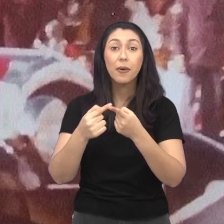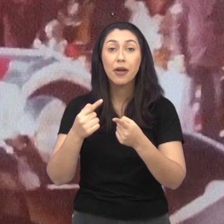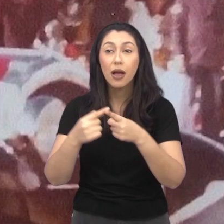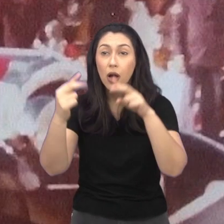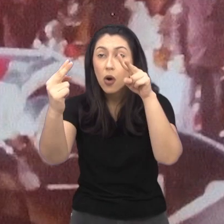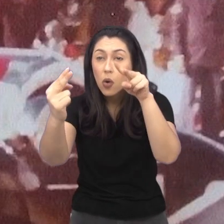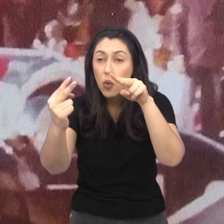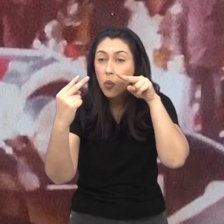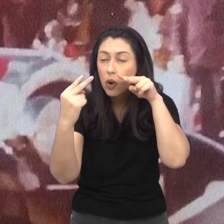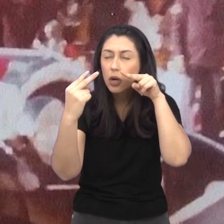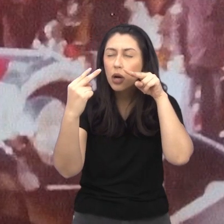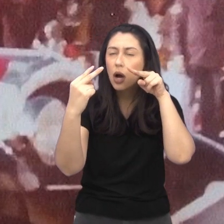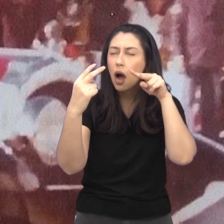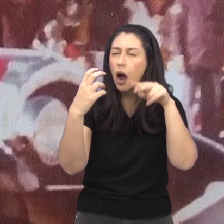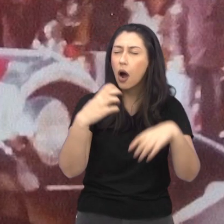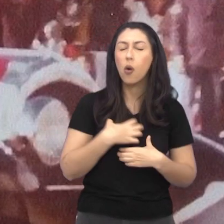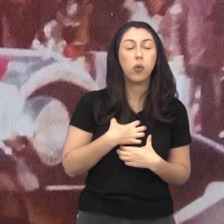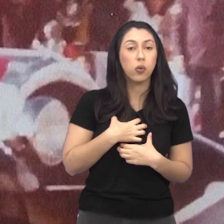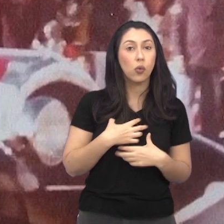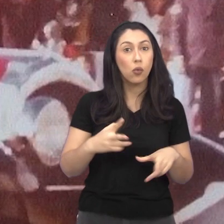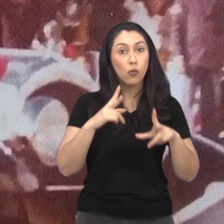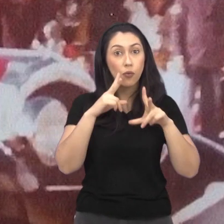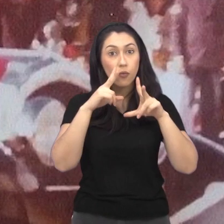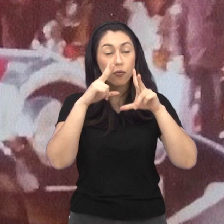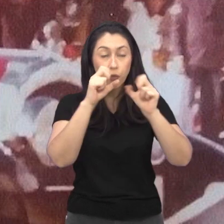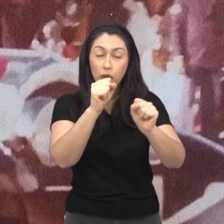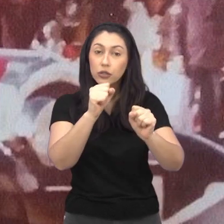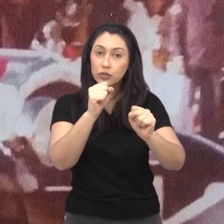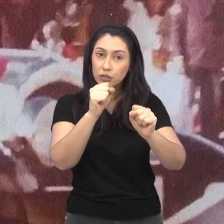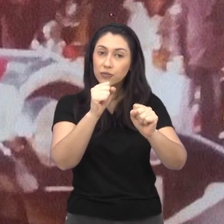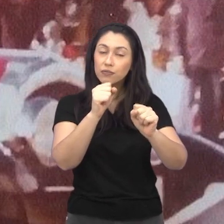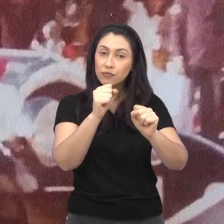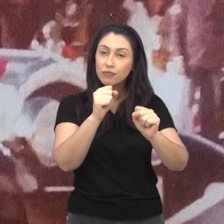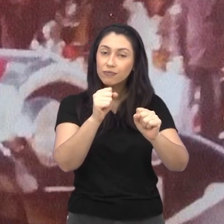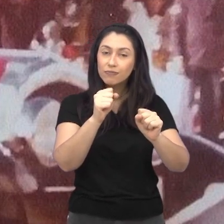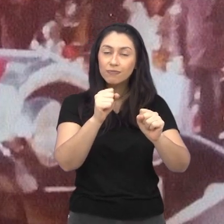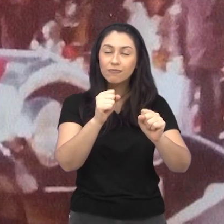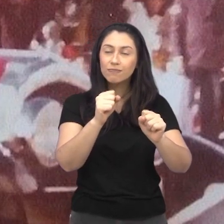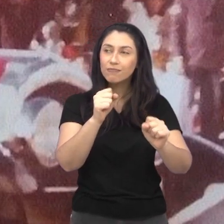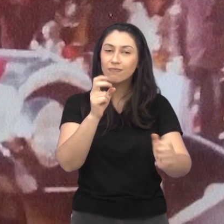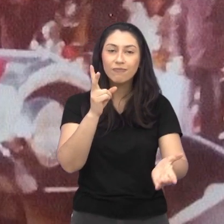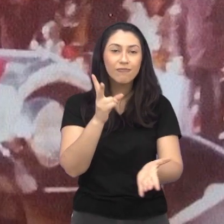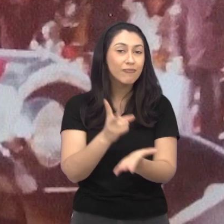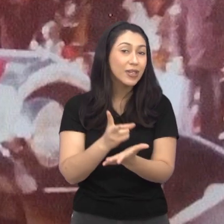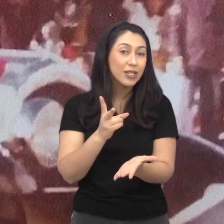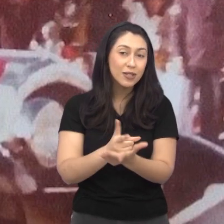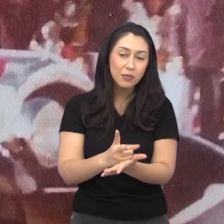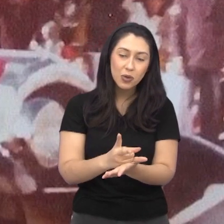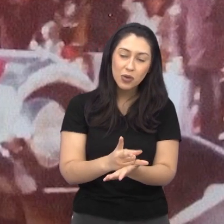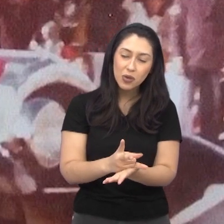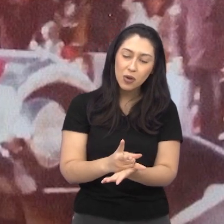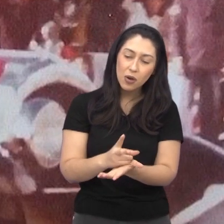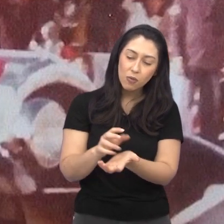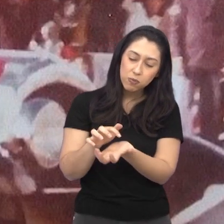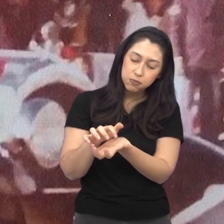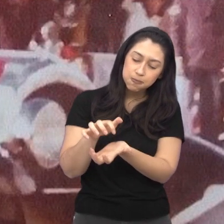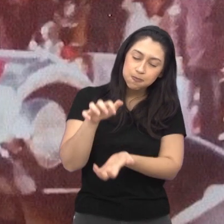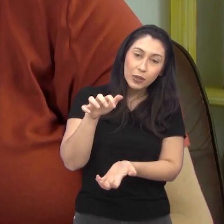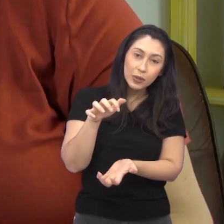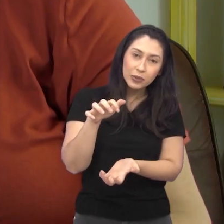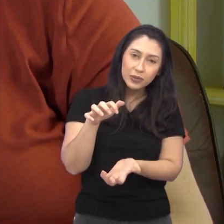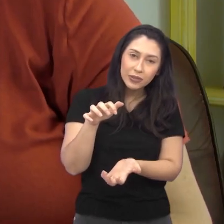porque o olhar dele é muito impactante, era muito impactante, e mesmo depois mais idoso, se a gente